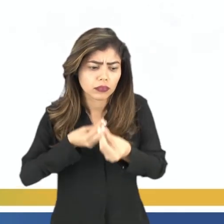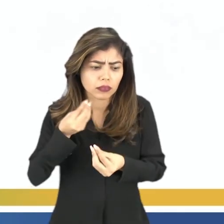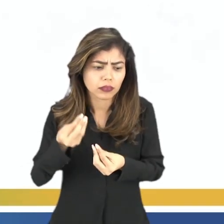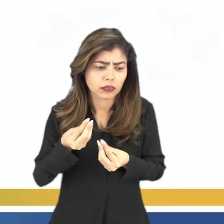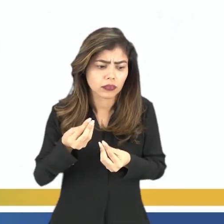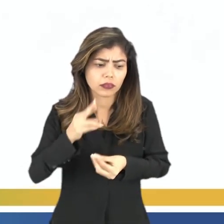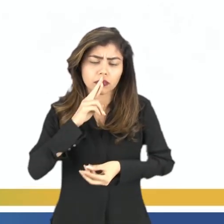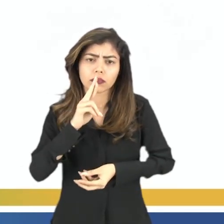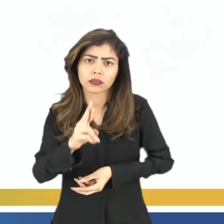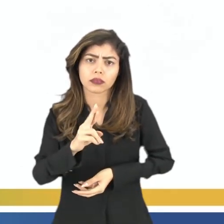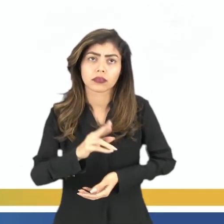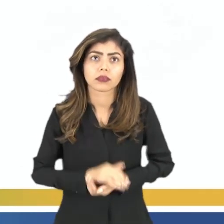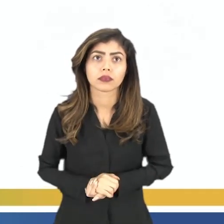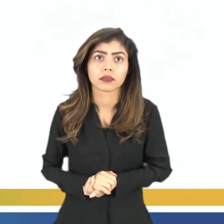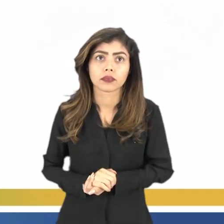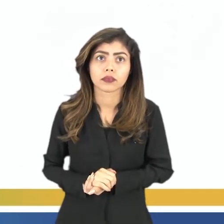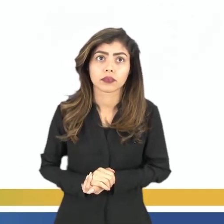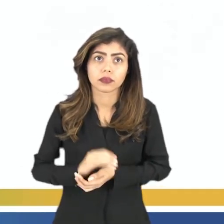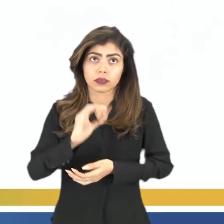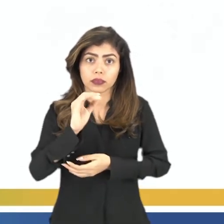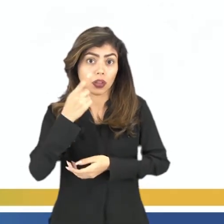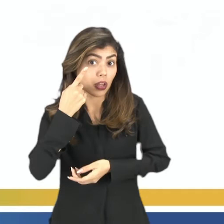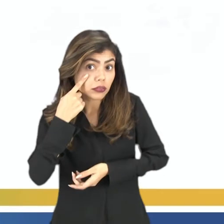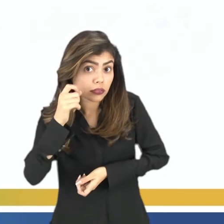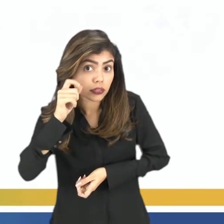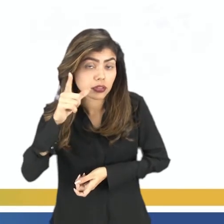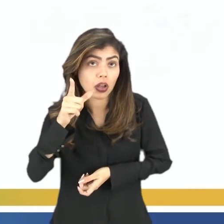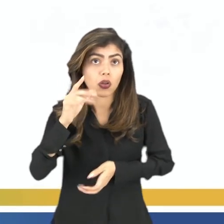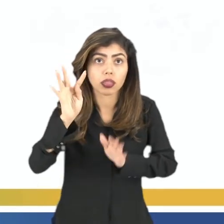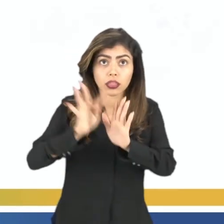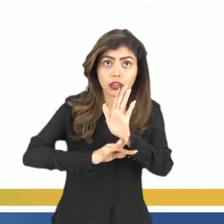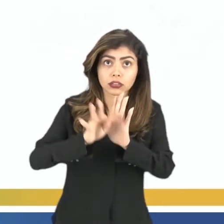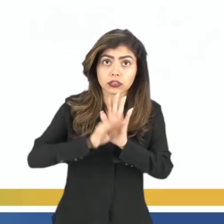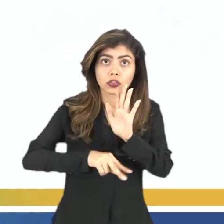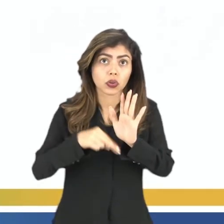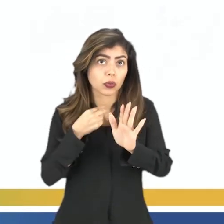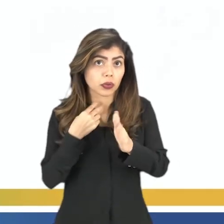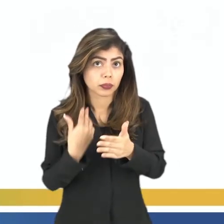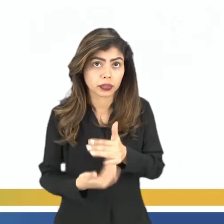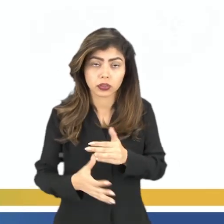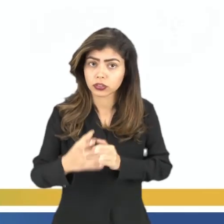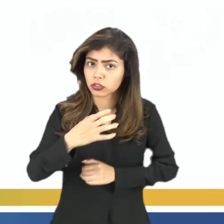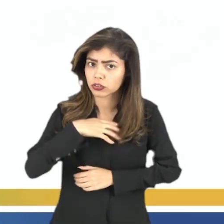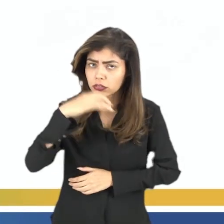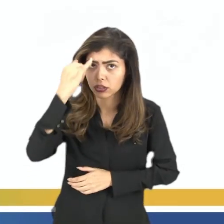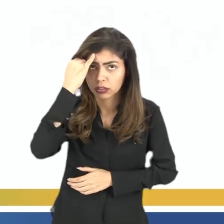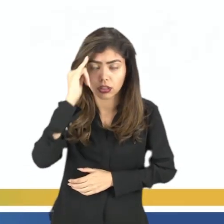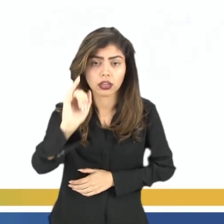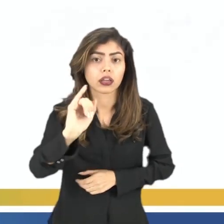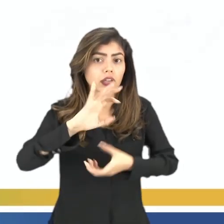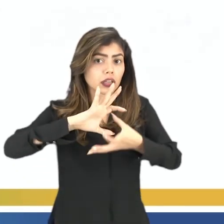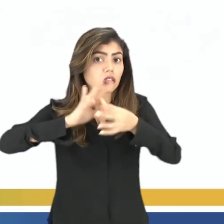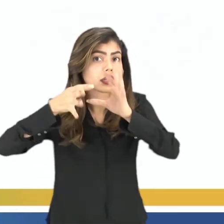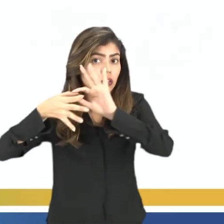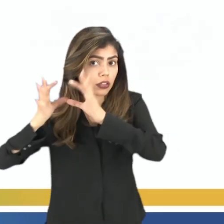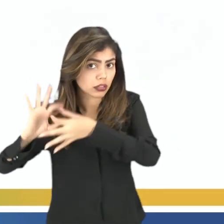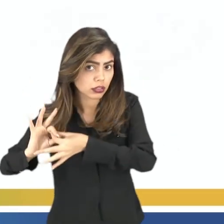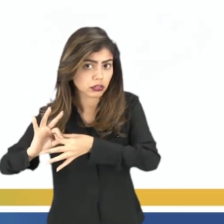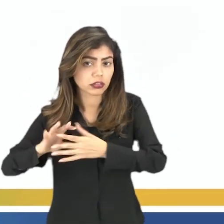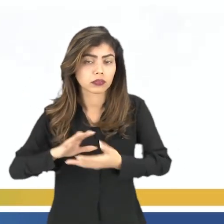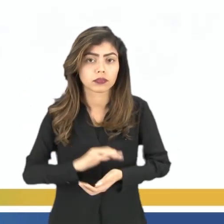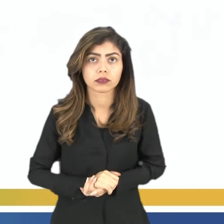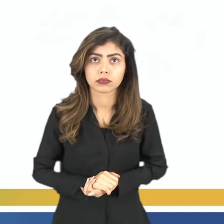el resultado. Ojo, el texto no puede ni debe perder el sentido de las ideas ni